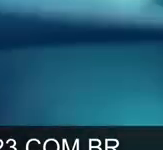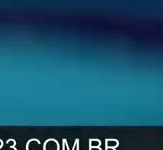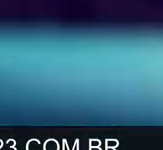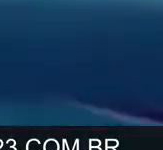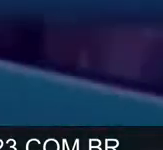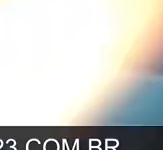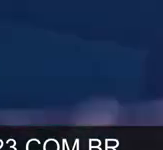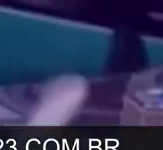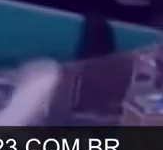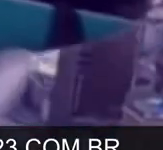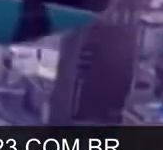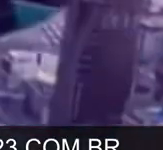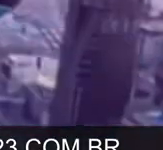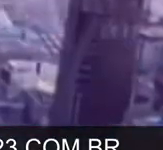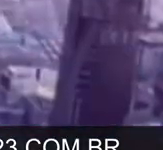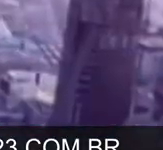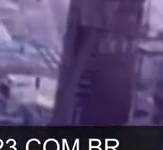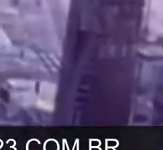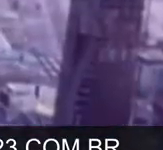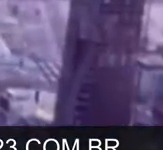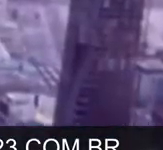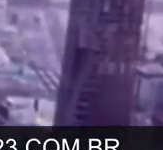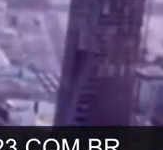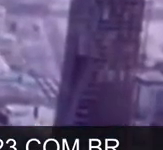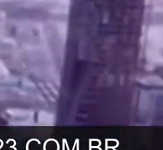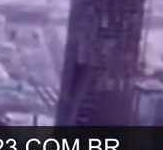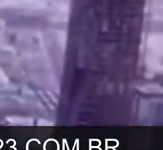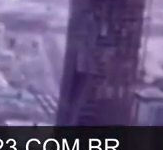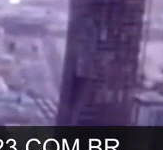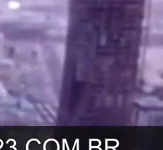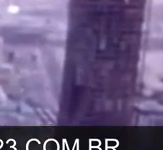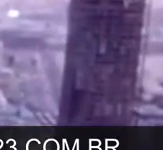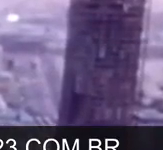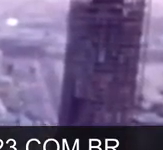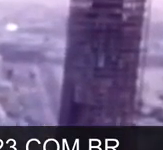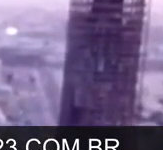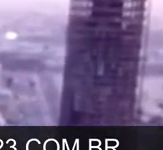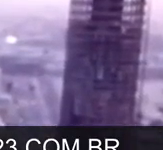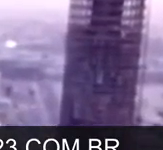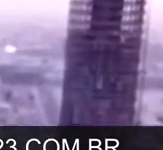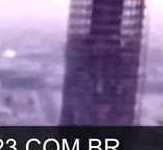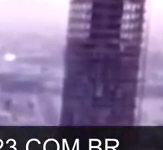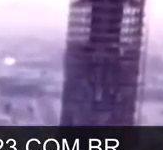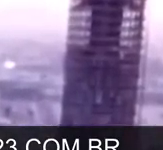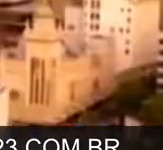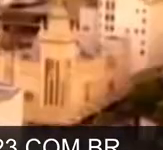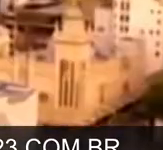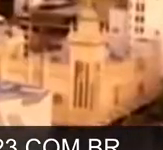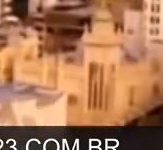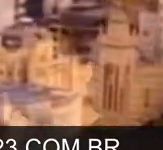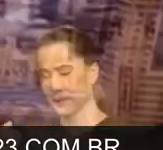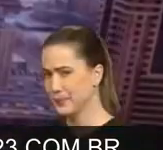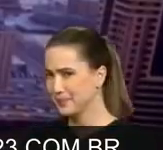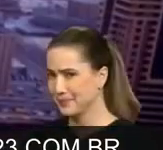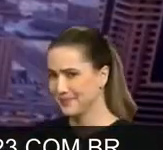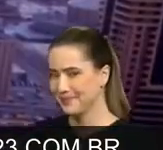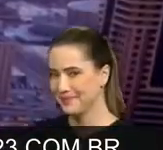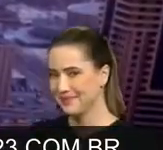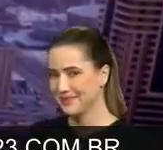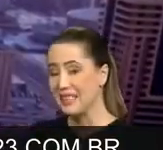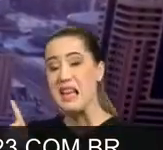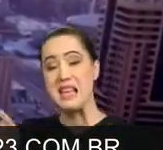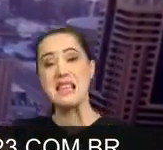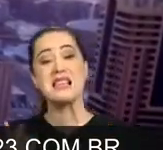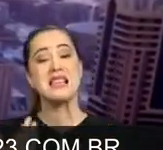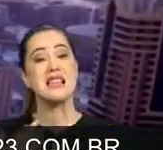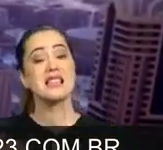modelo e referência no mundo. Vamos ver a reportagem no JR23. Os eVTOLs, sigla em